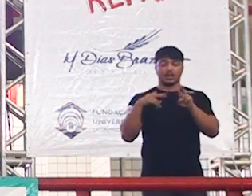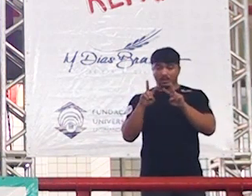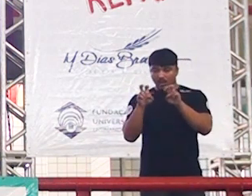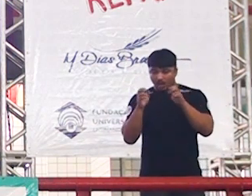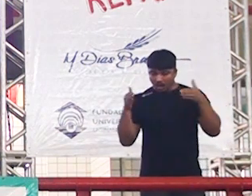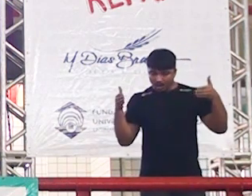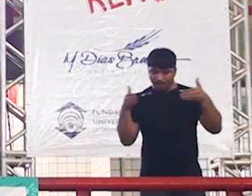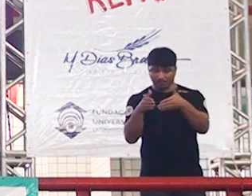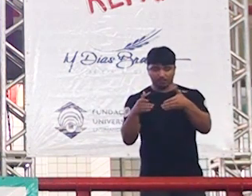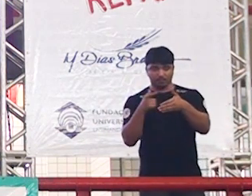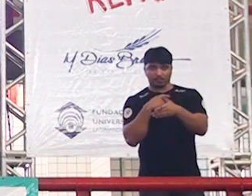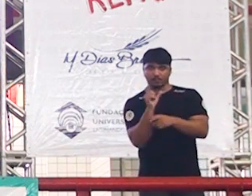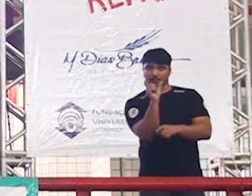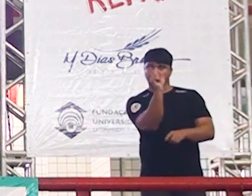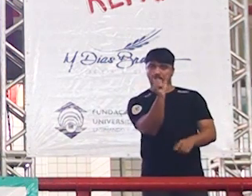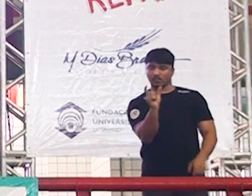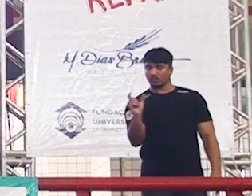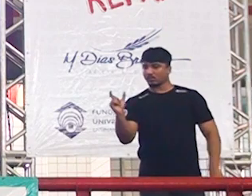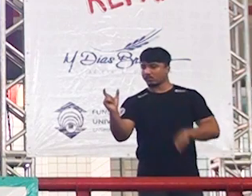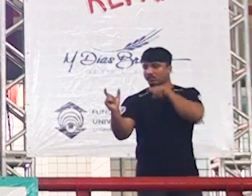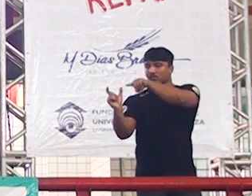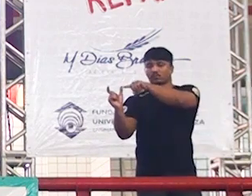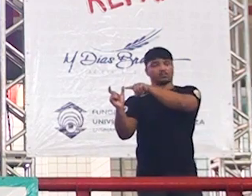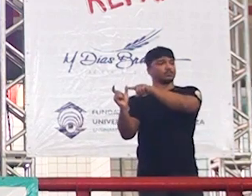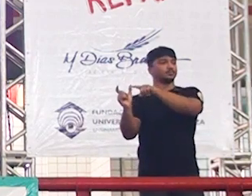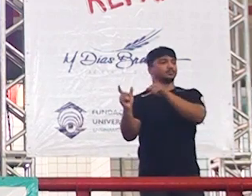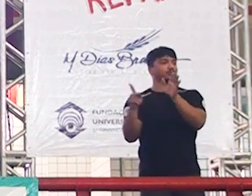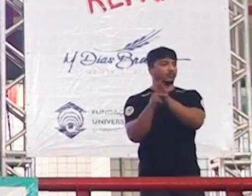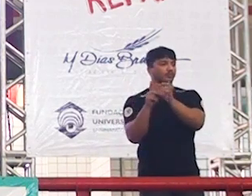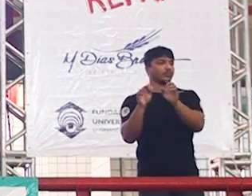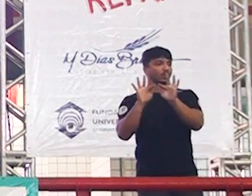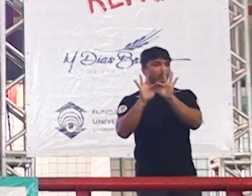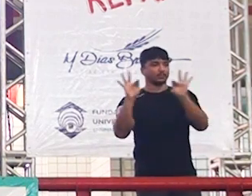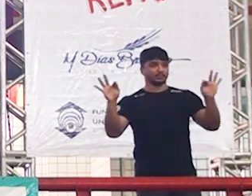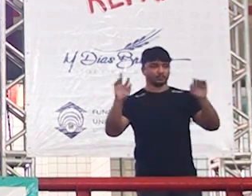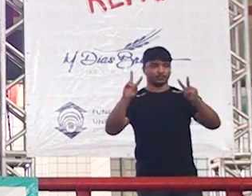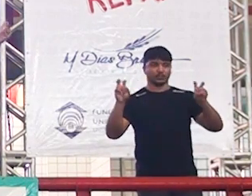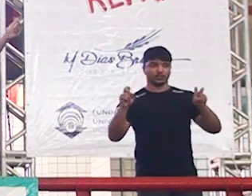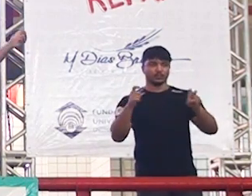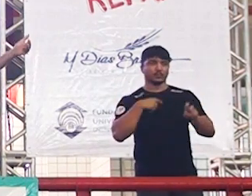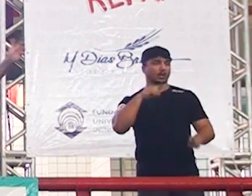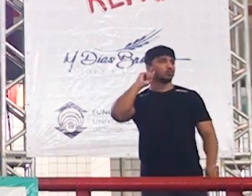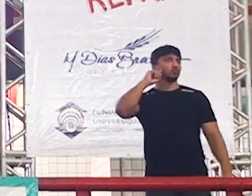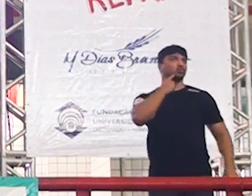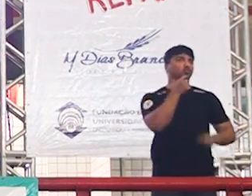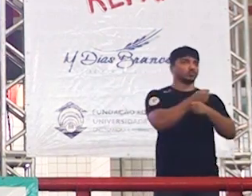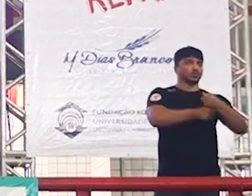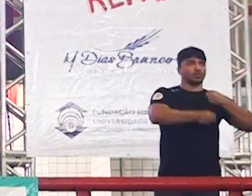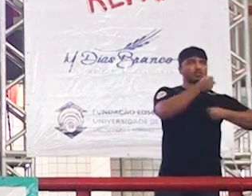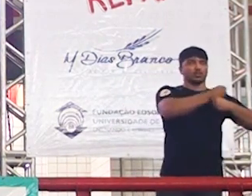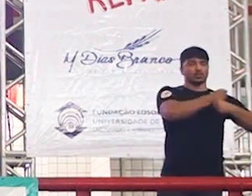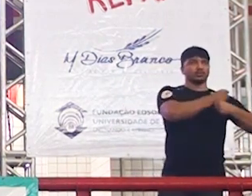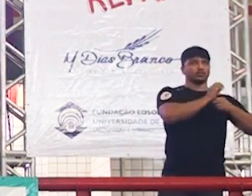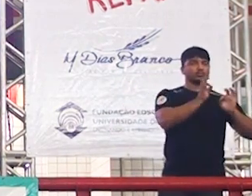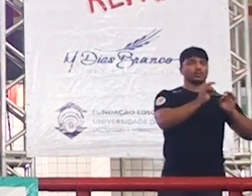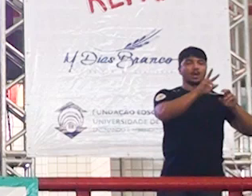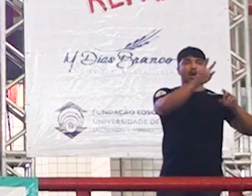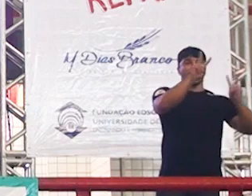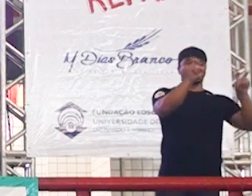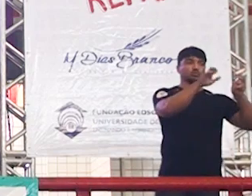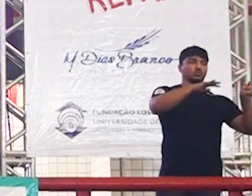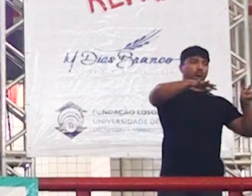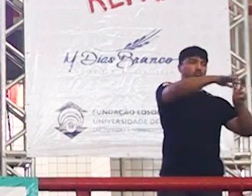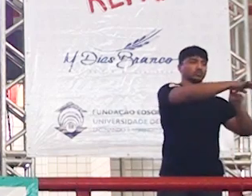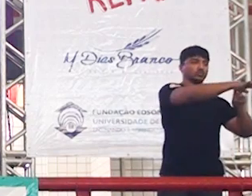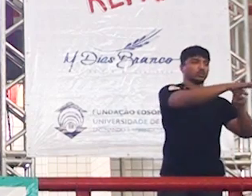uma palavra-chave ali dentro para fazer a frase tema. Ah, foi surdo ano passado. Sim, isso é o assunto.